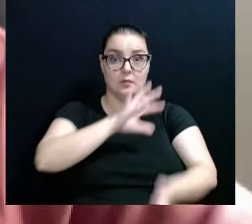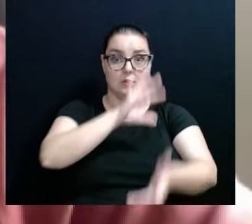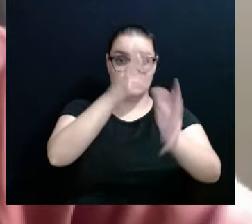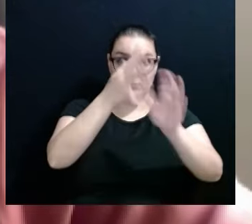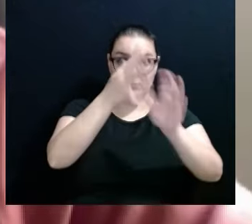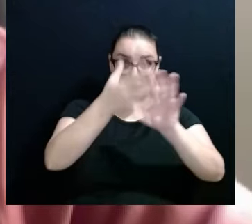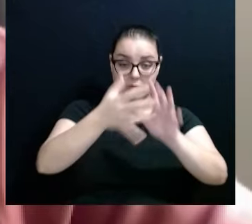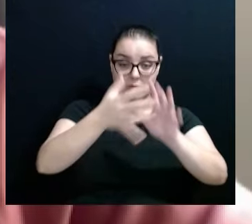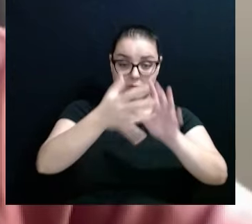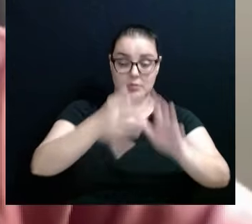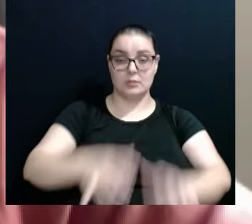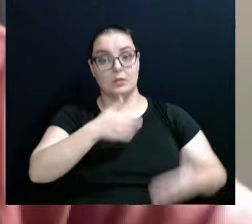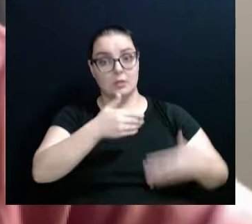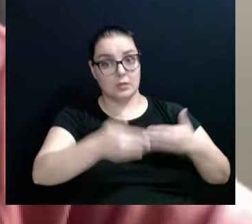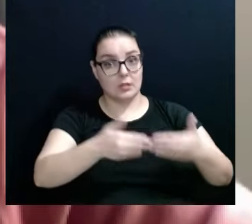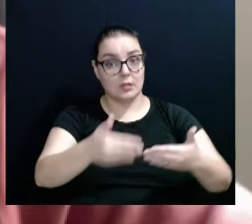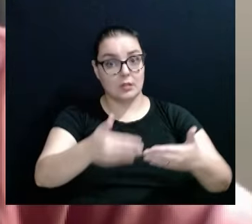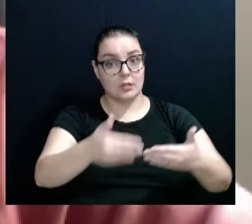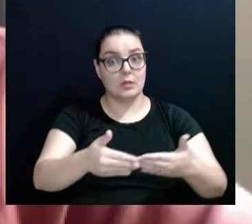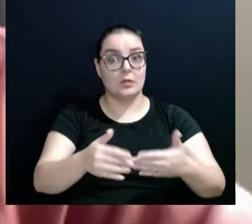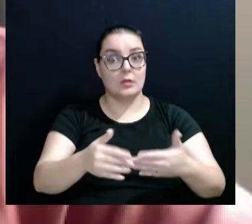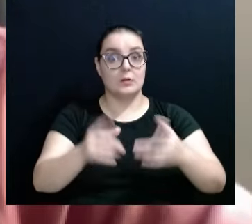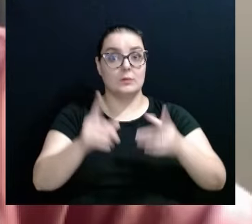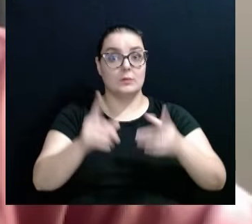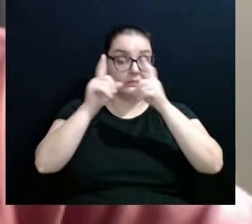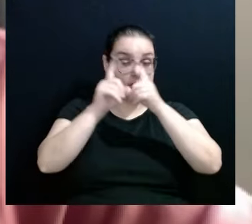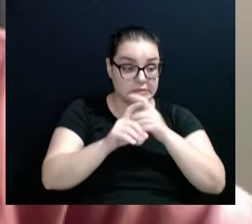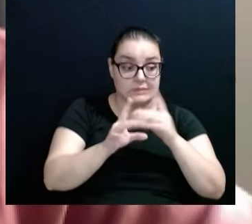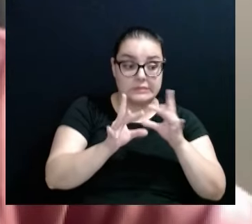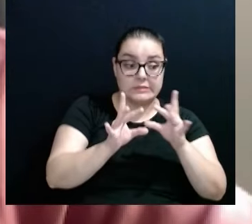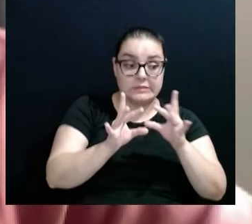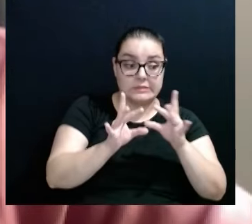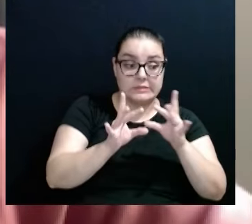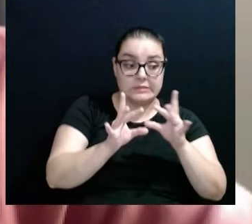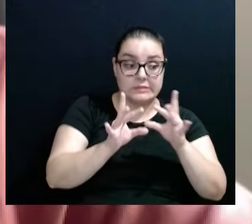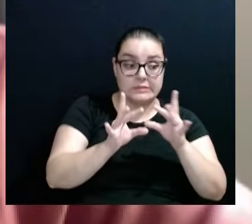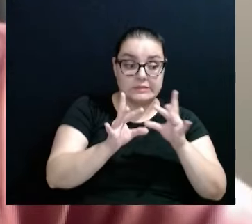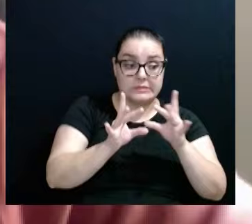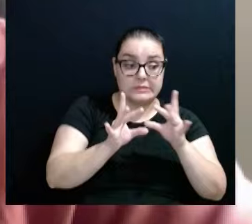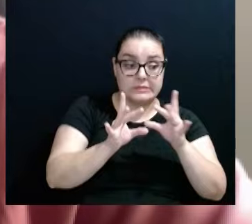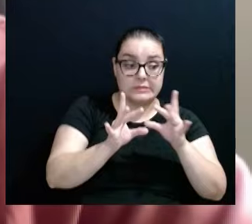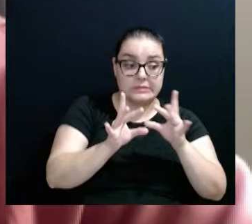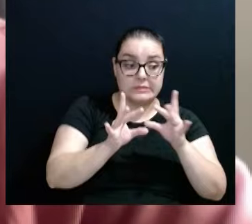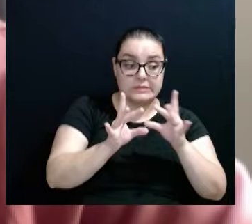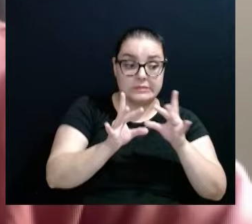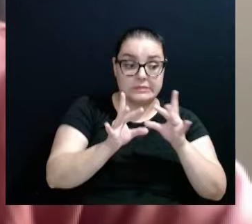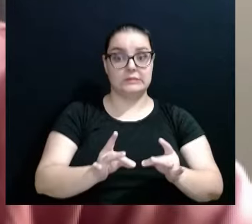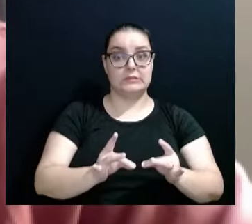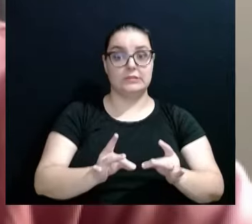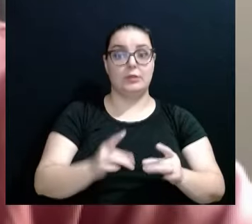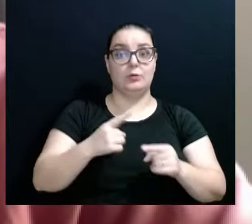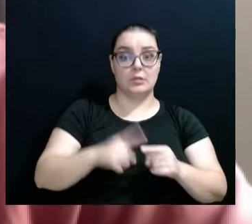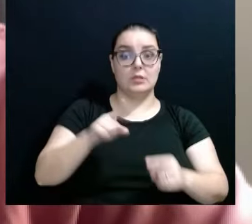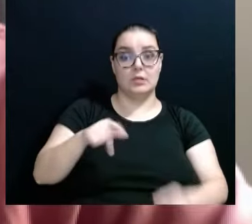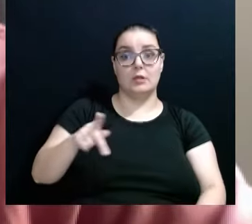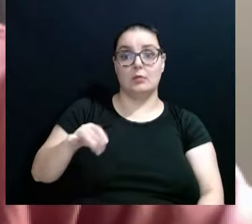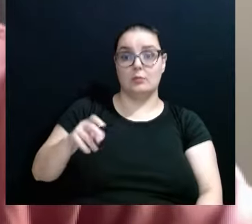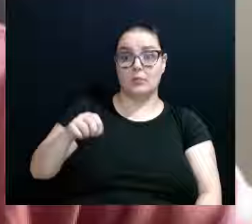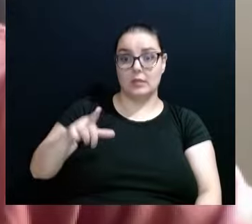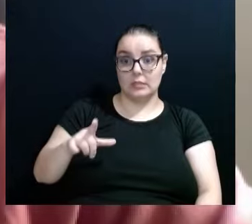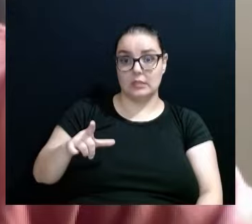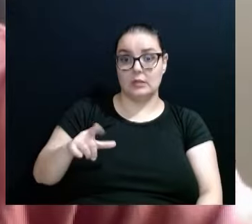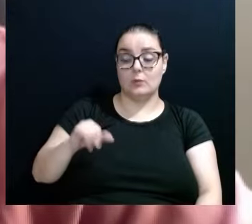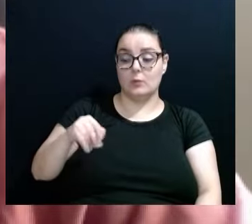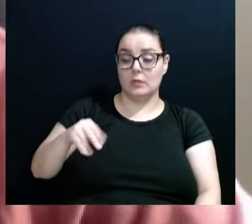resolver a mudança do clima. É um processo delicado, Mirna, porque é um